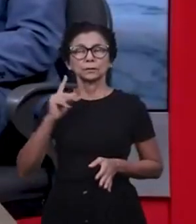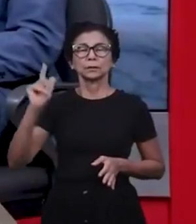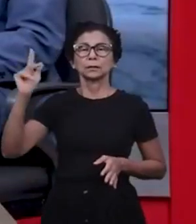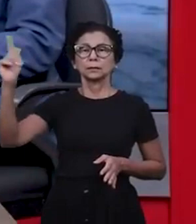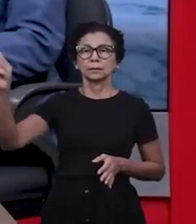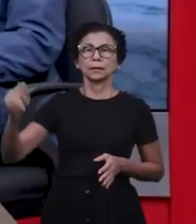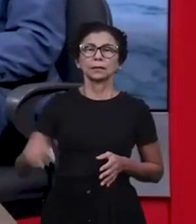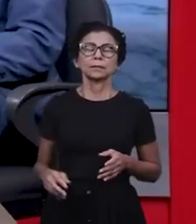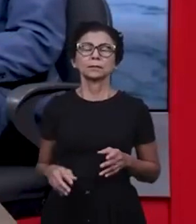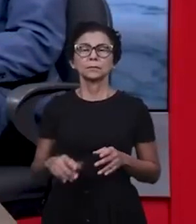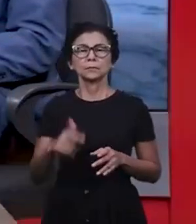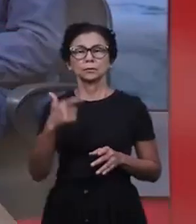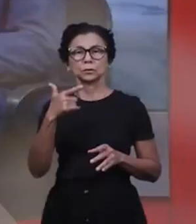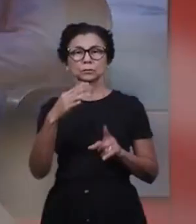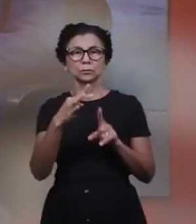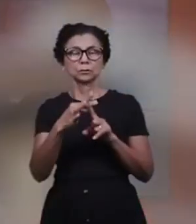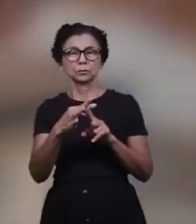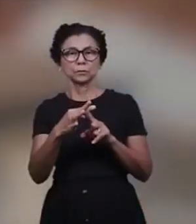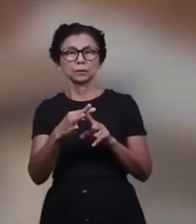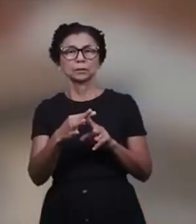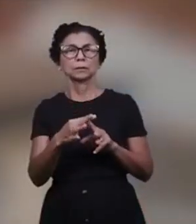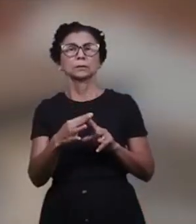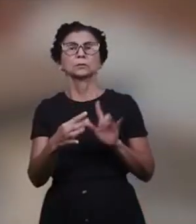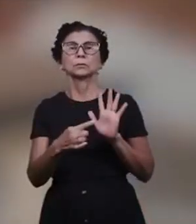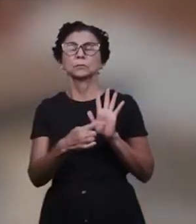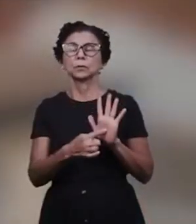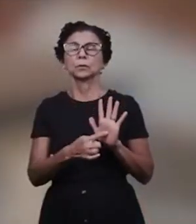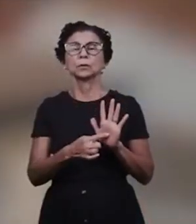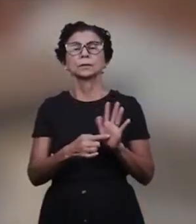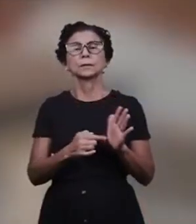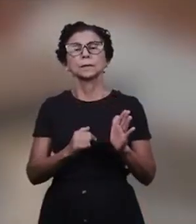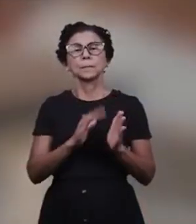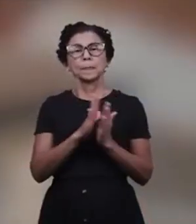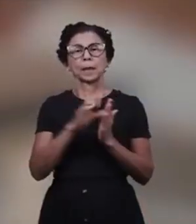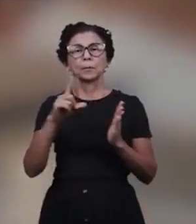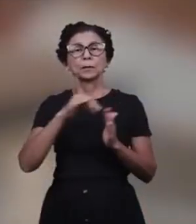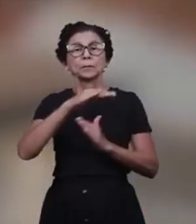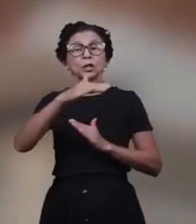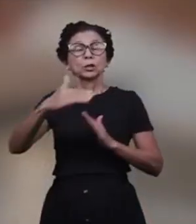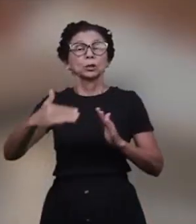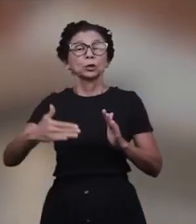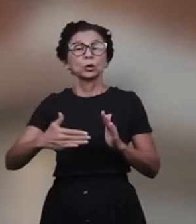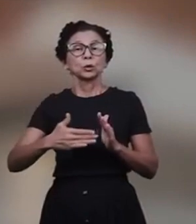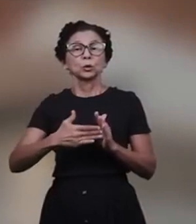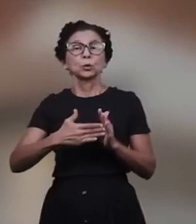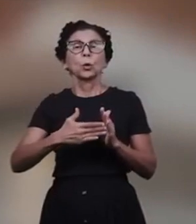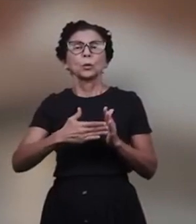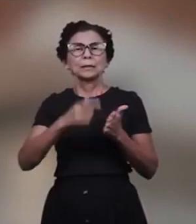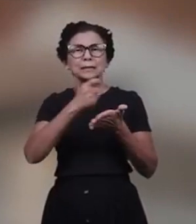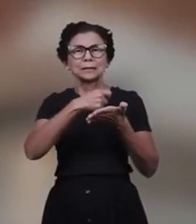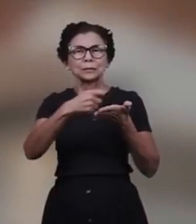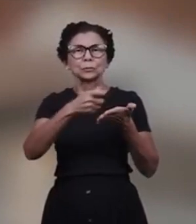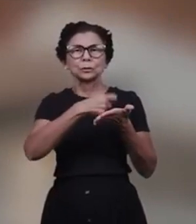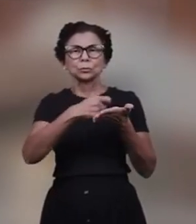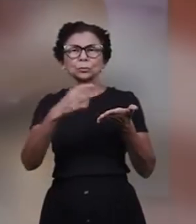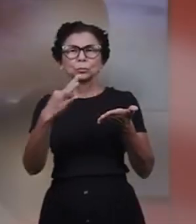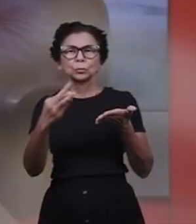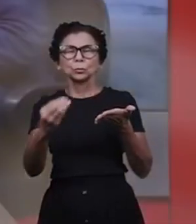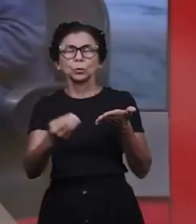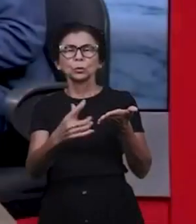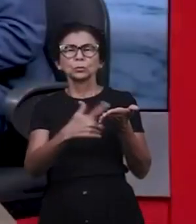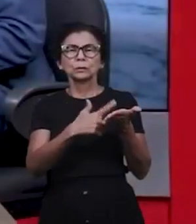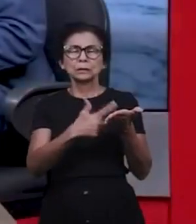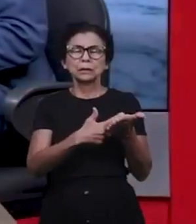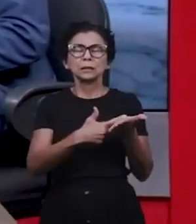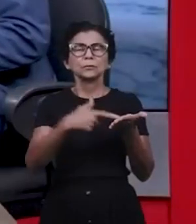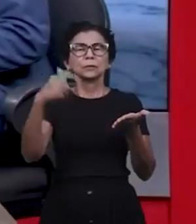2 Timóteo 3, 16 a 17, fala que toda a Escritura é divinamente inspirada. Então, as revelações do texto bíblico, nós